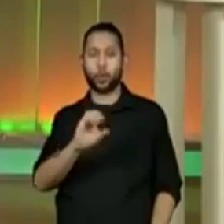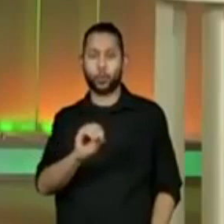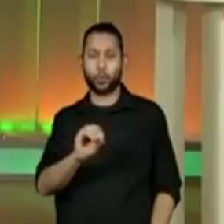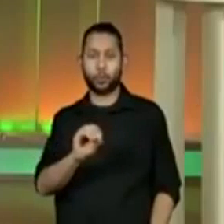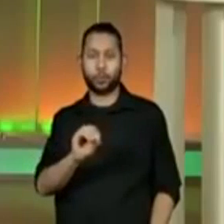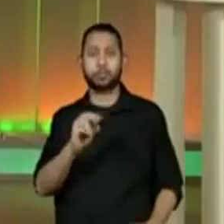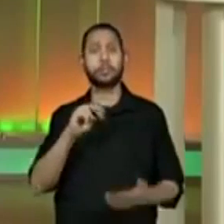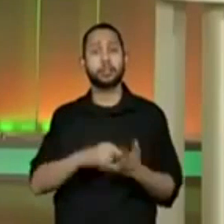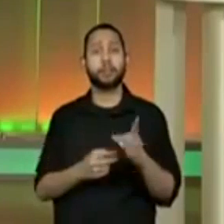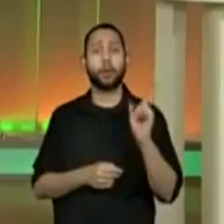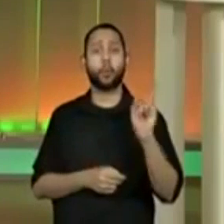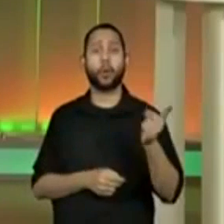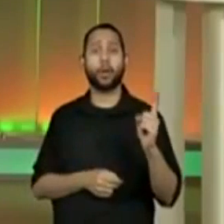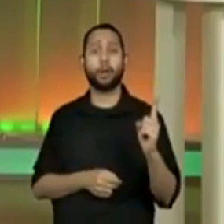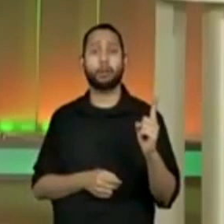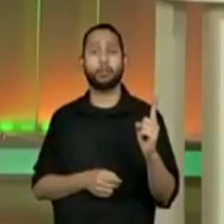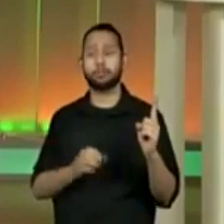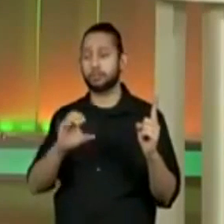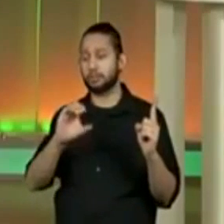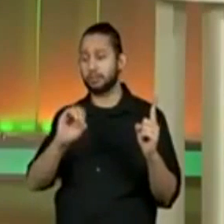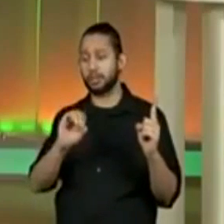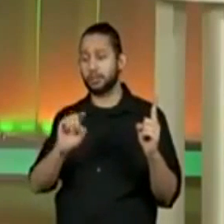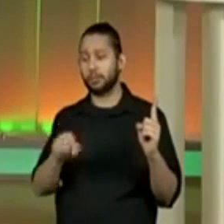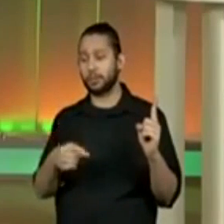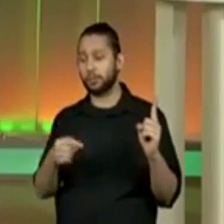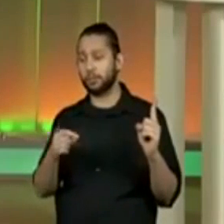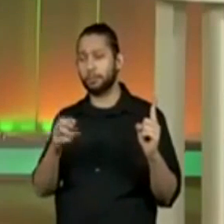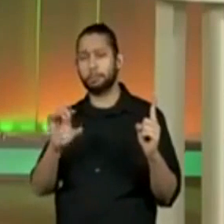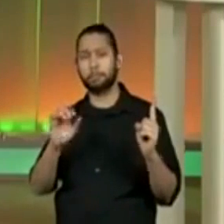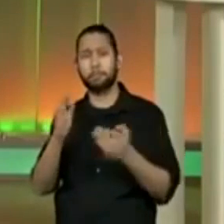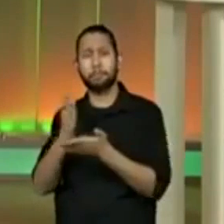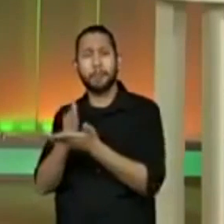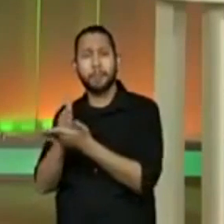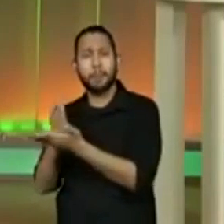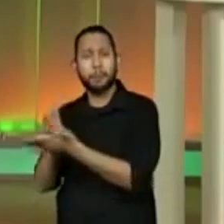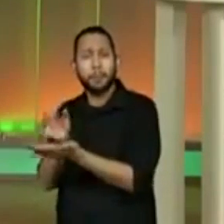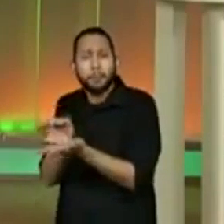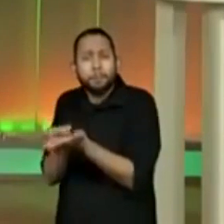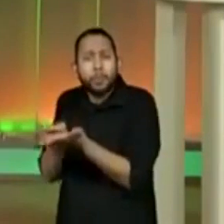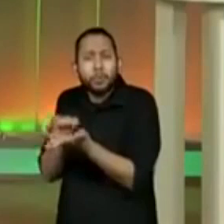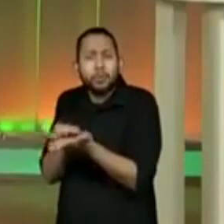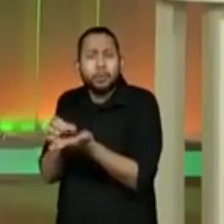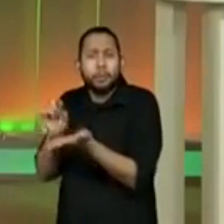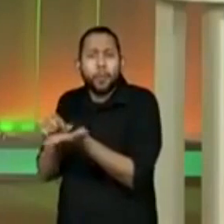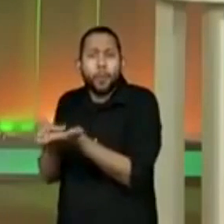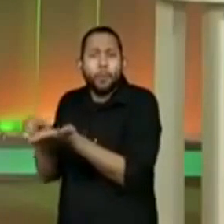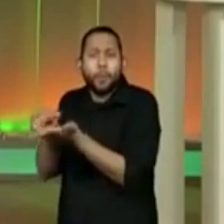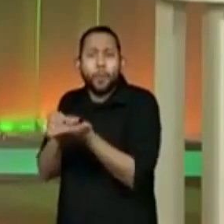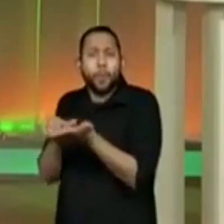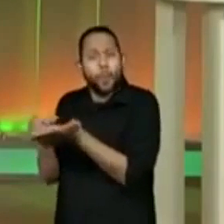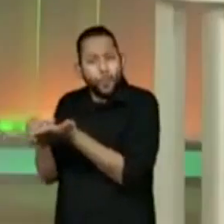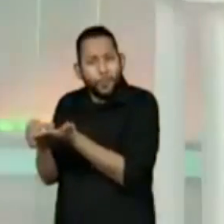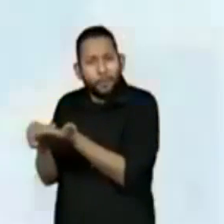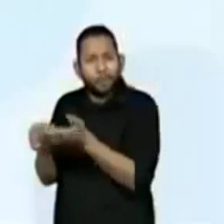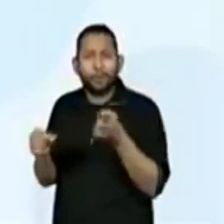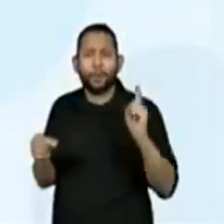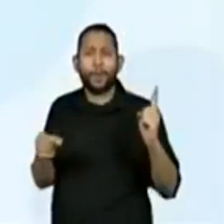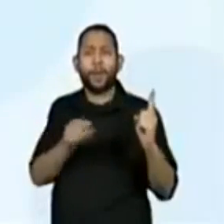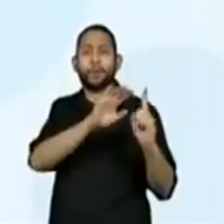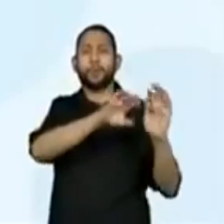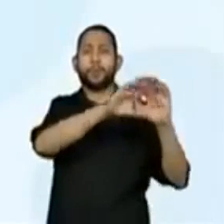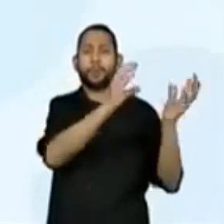inteiro. 37 é menor que R$1. Por isso é centésimos, certo? Então, como seria essa